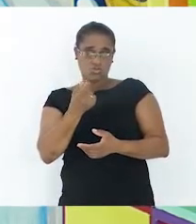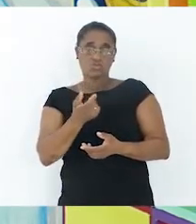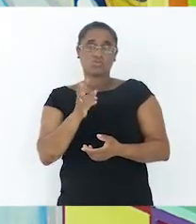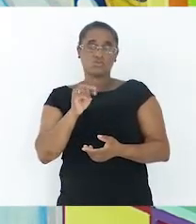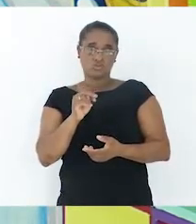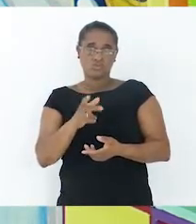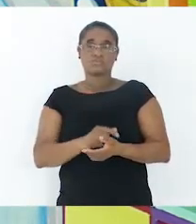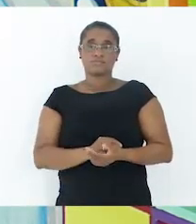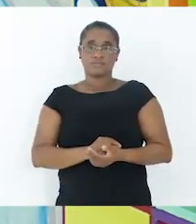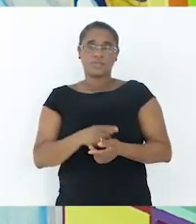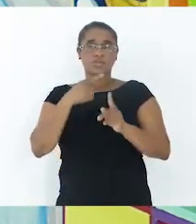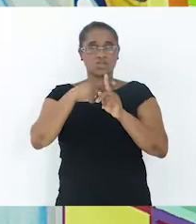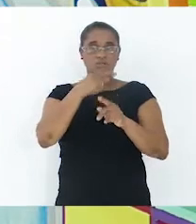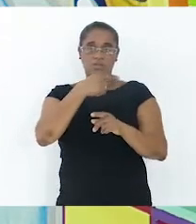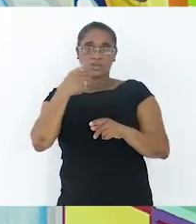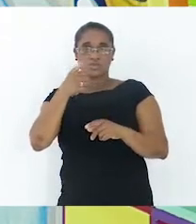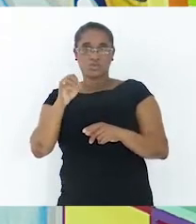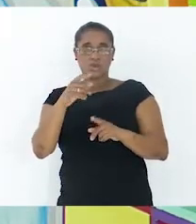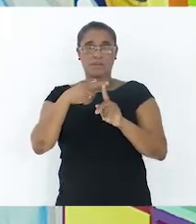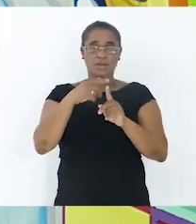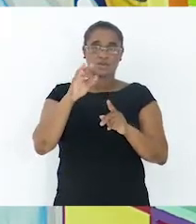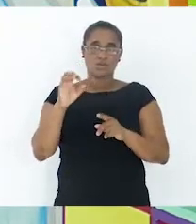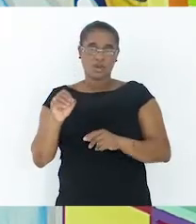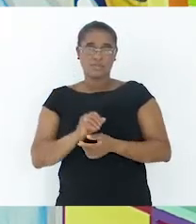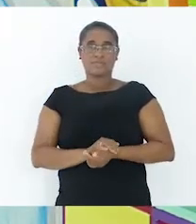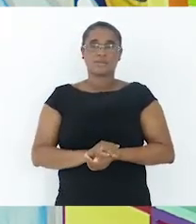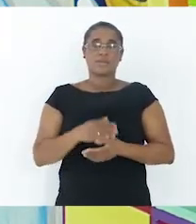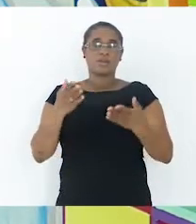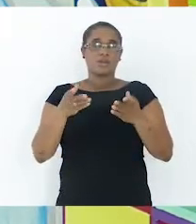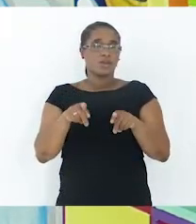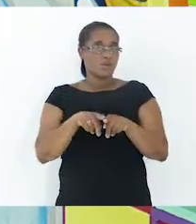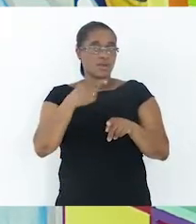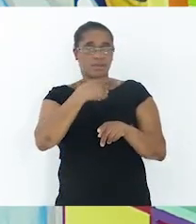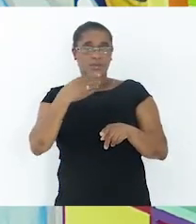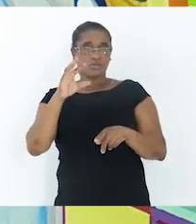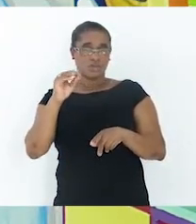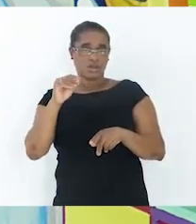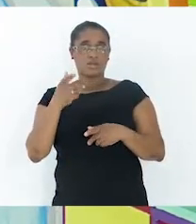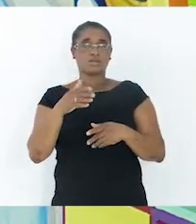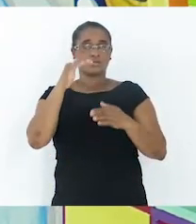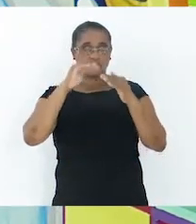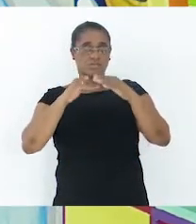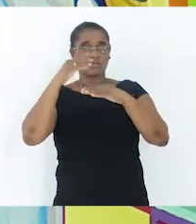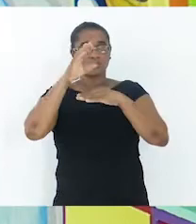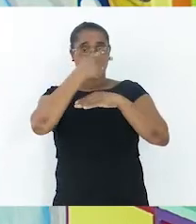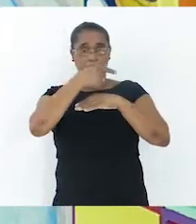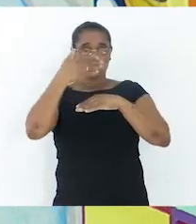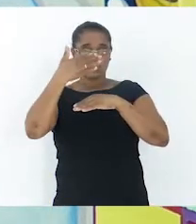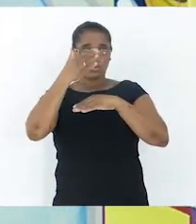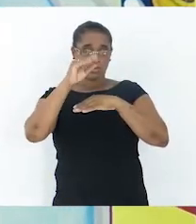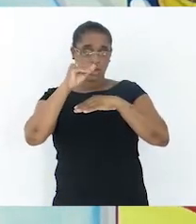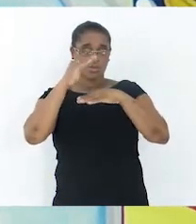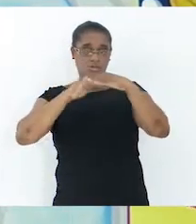menos 50 mais 40 é igual a menos 10 sobre 15, manter o denominador. Muito